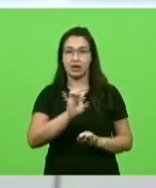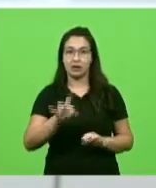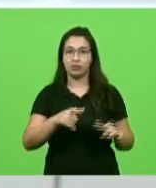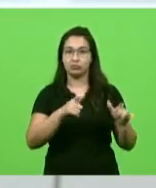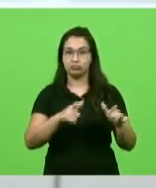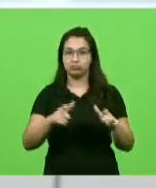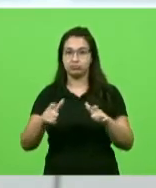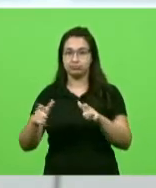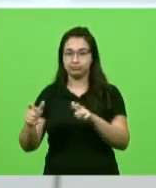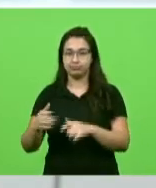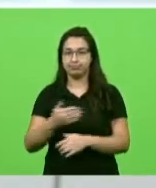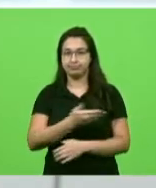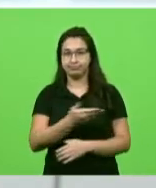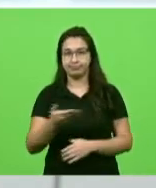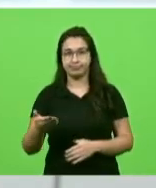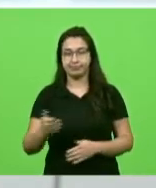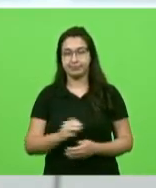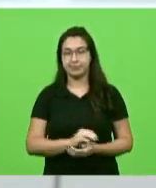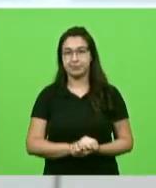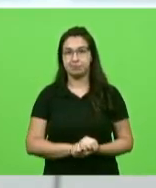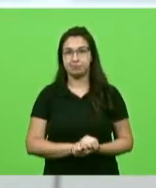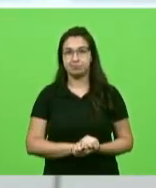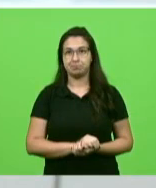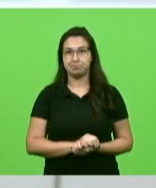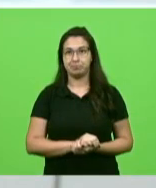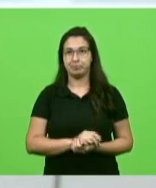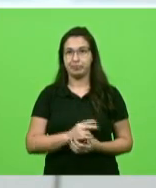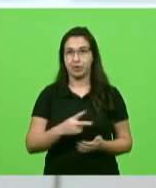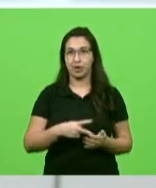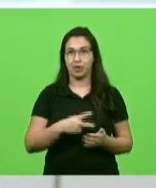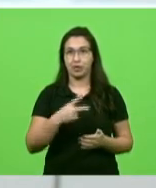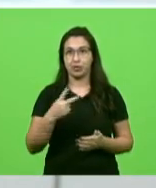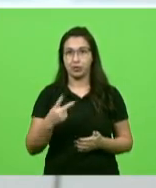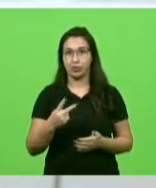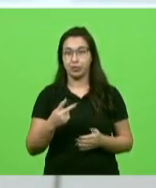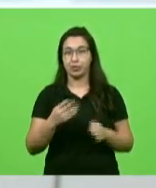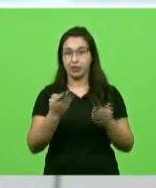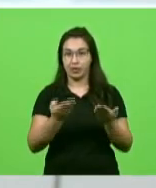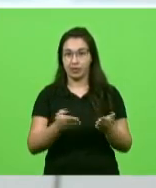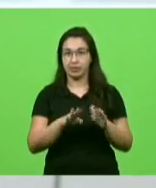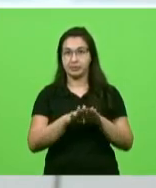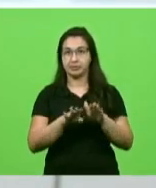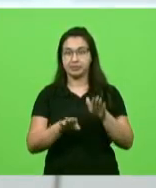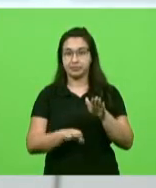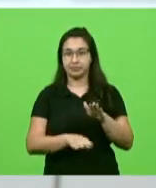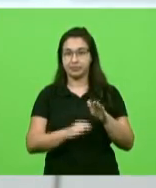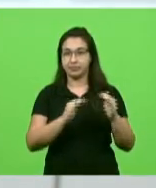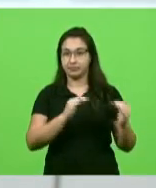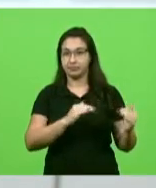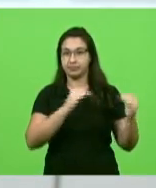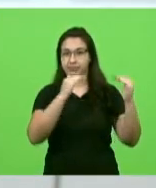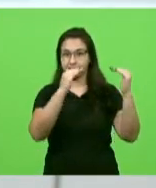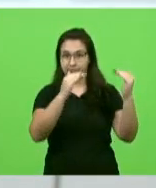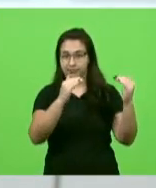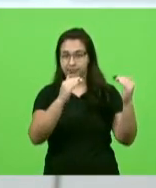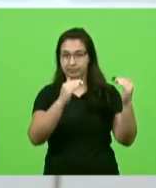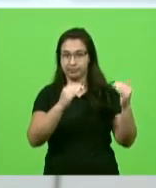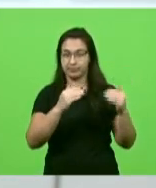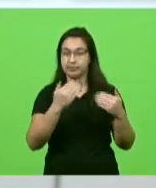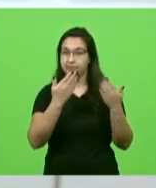o efeito a dupla sujeição se subordinam certas autoridades usa o